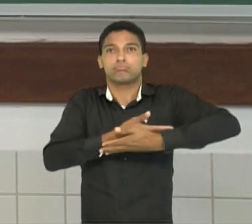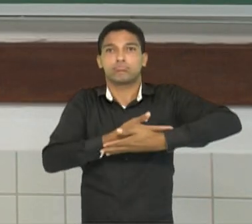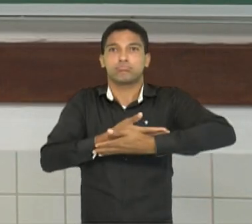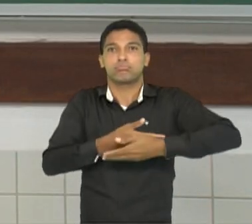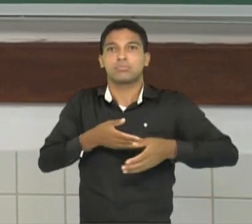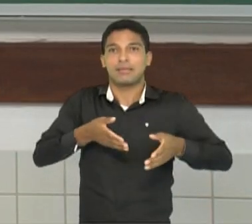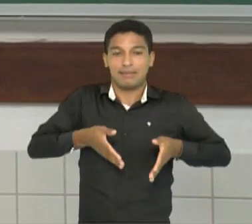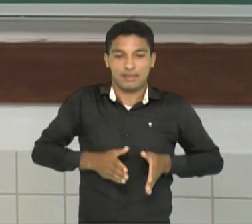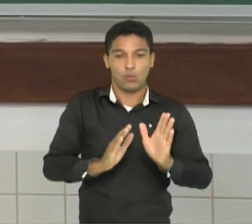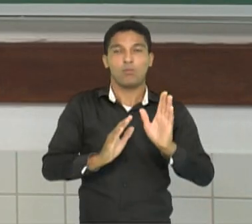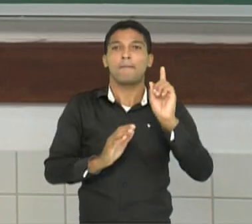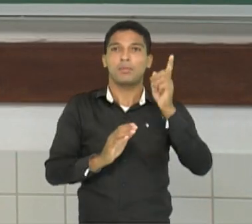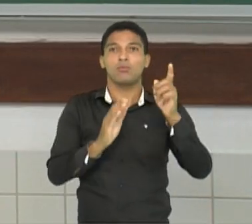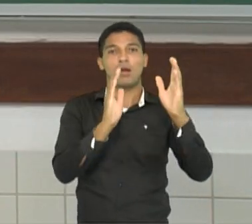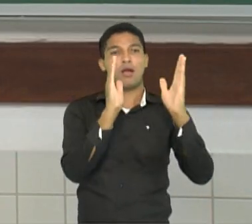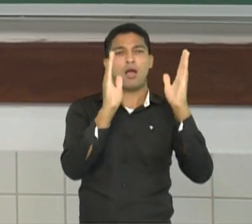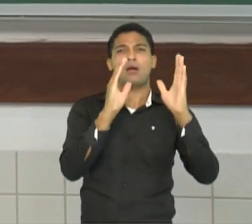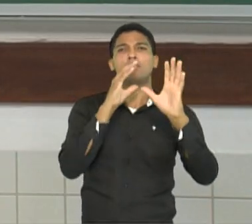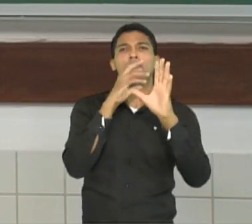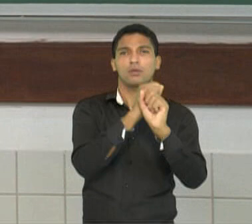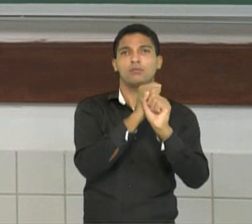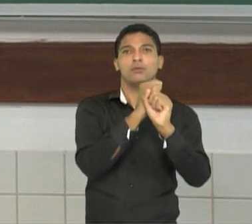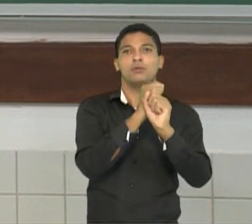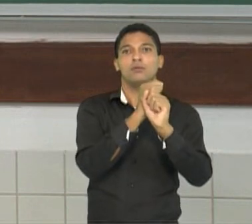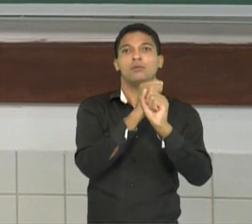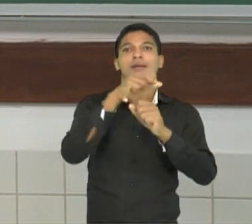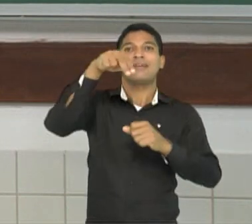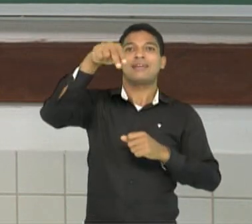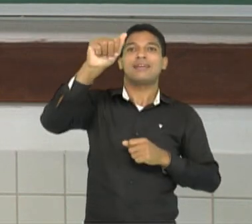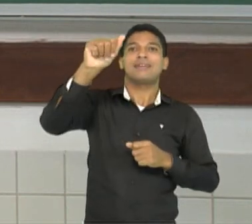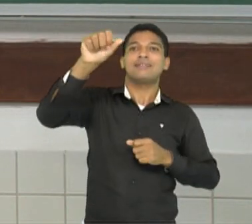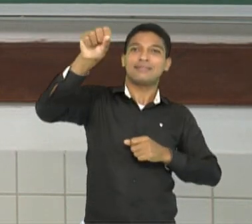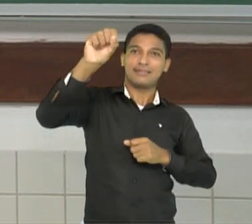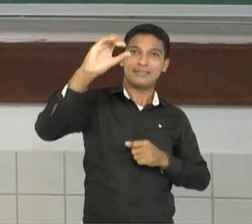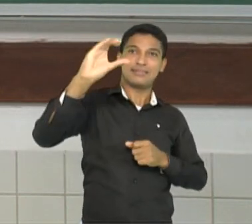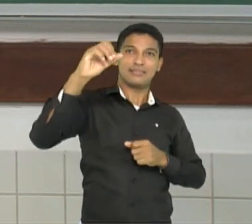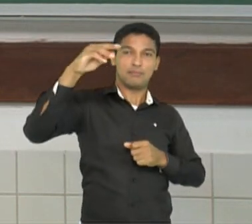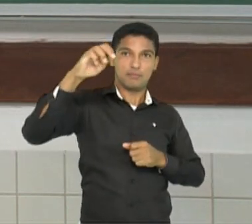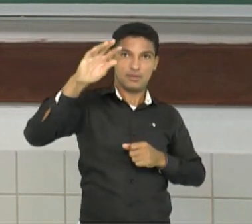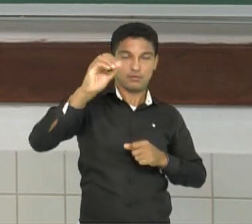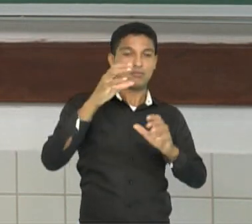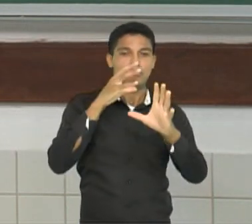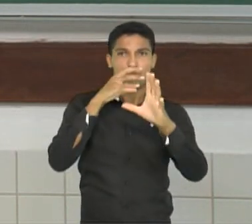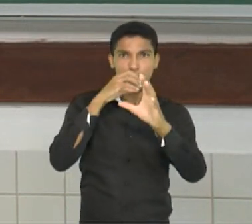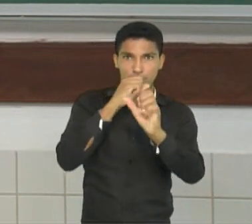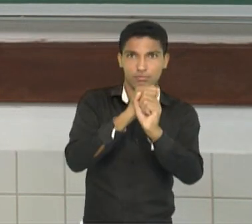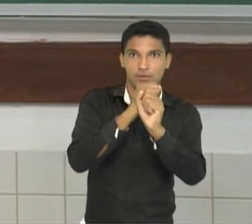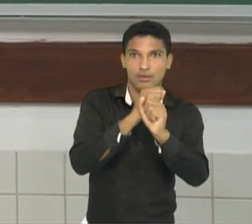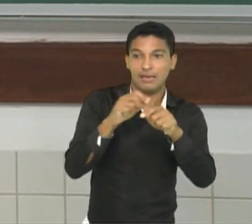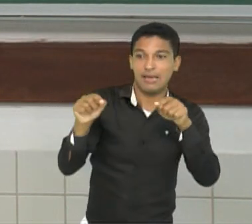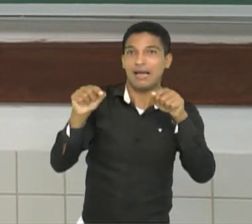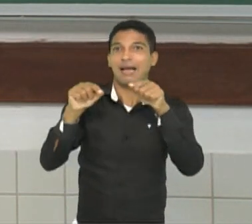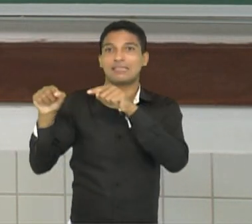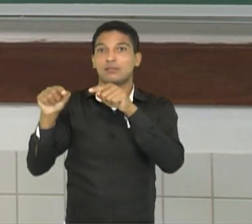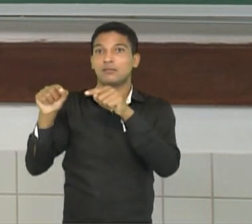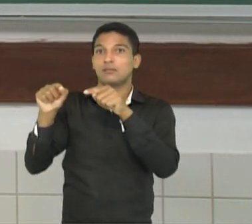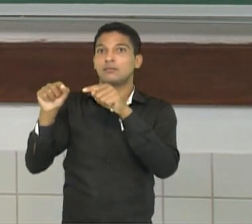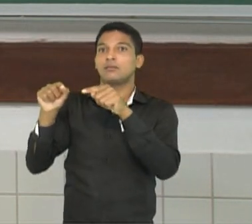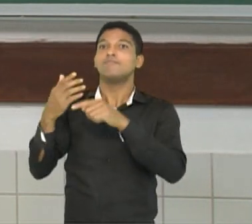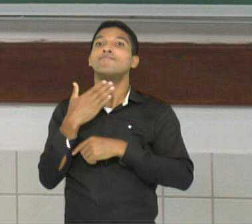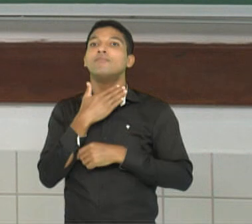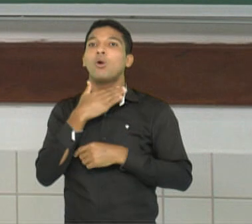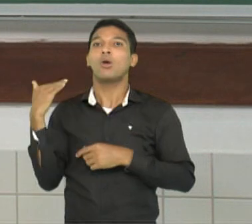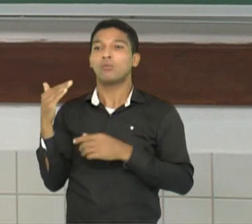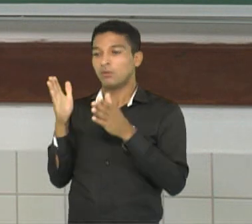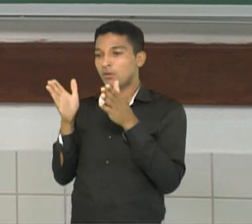total de pessoas, vou somar os nascimentos e vou diminuir a taxa de mortalidade, ou